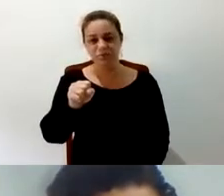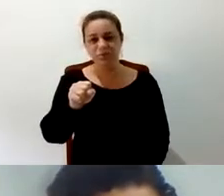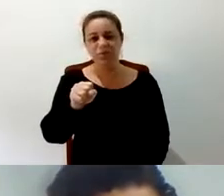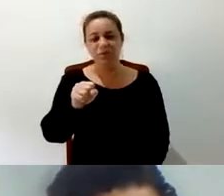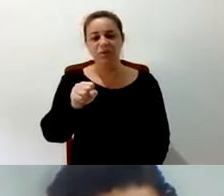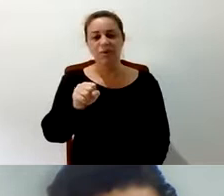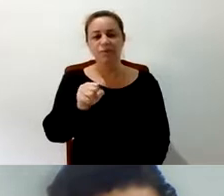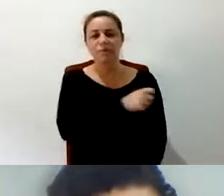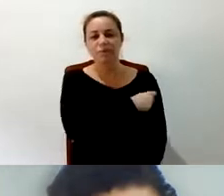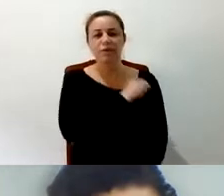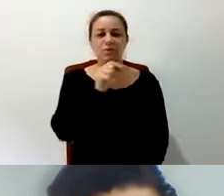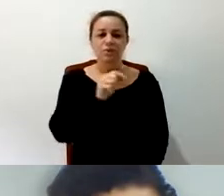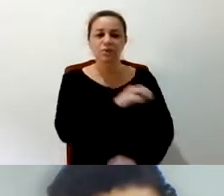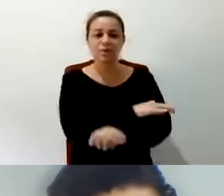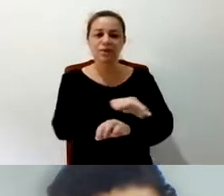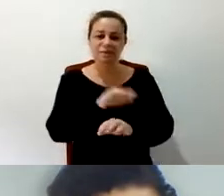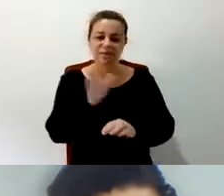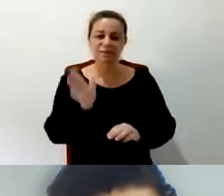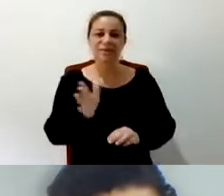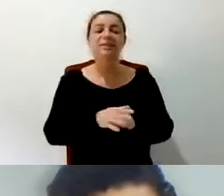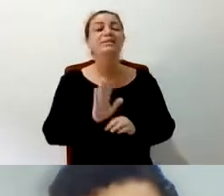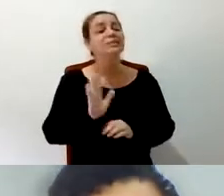está em vias de fato de